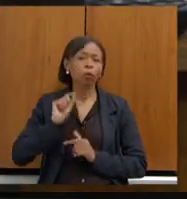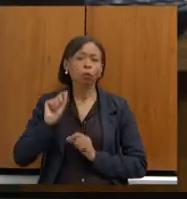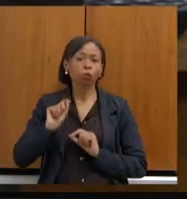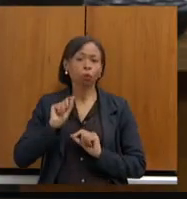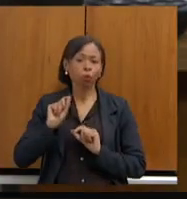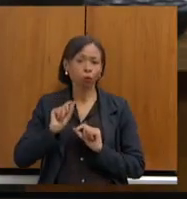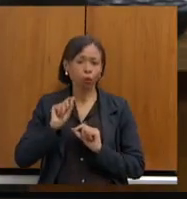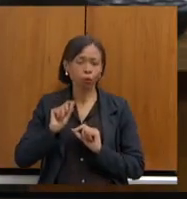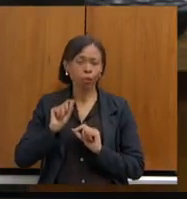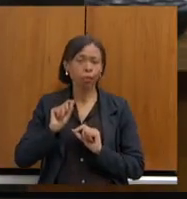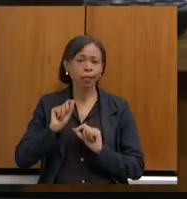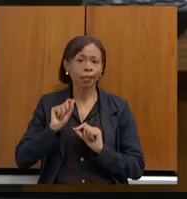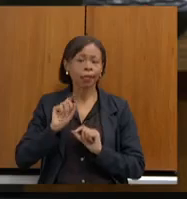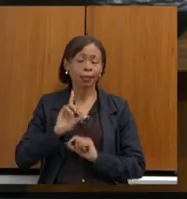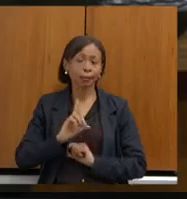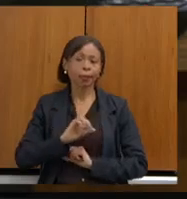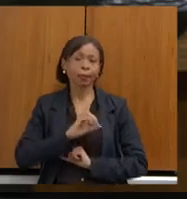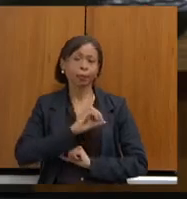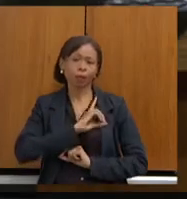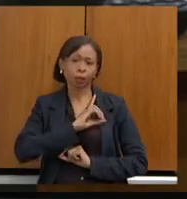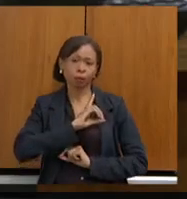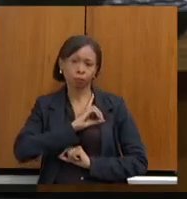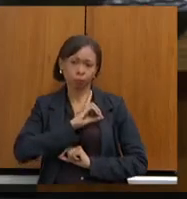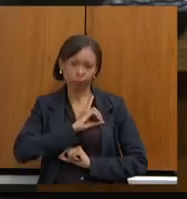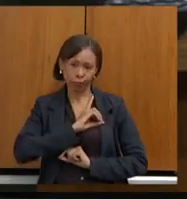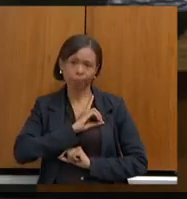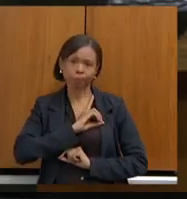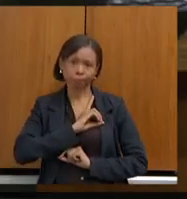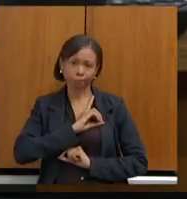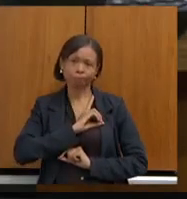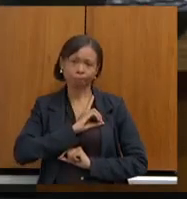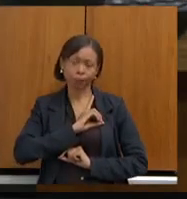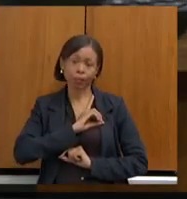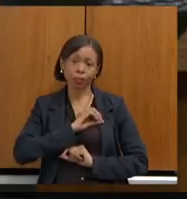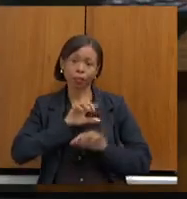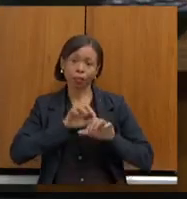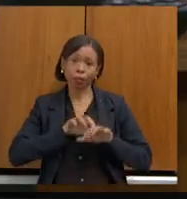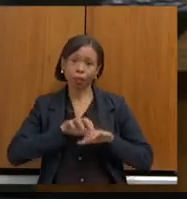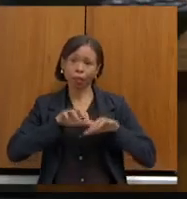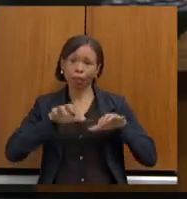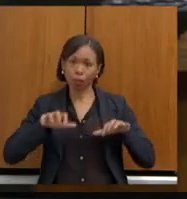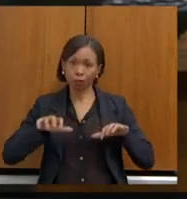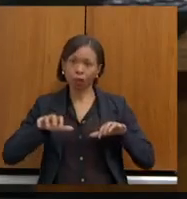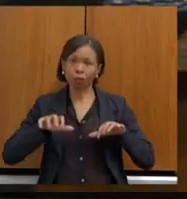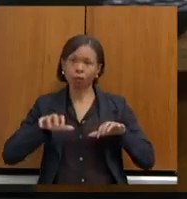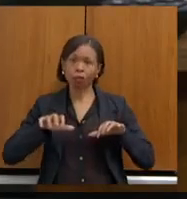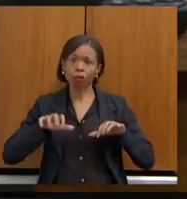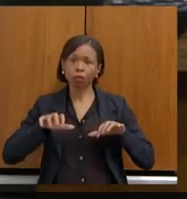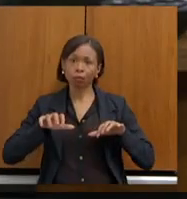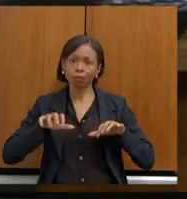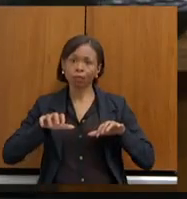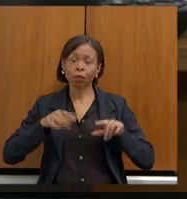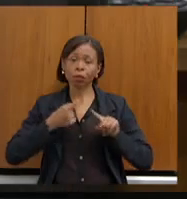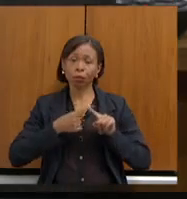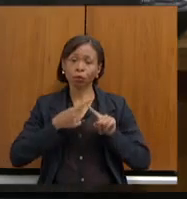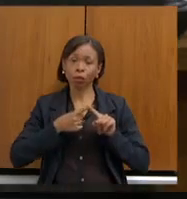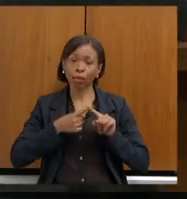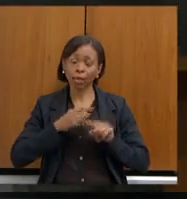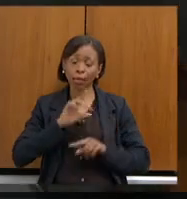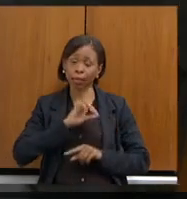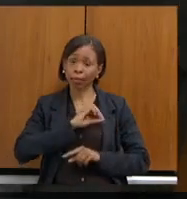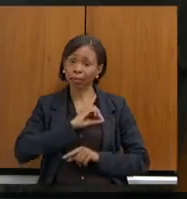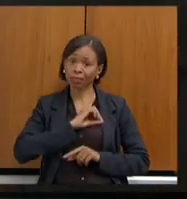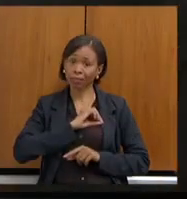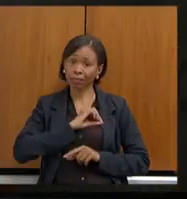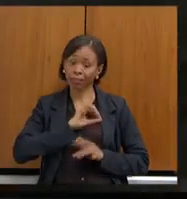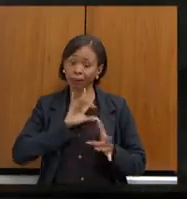da autarquização do Detran Detran Minas Gerais é o único estado da federação que o Detran está vinculada a polícia civil